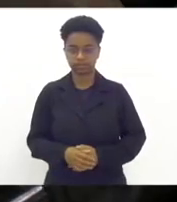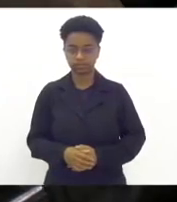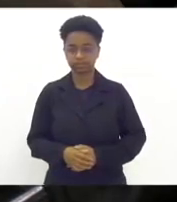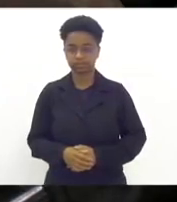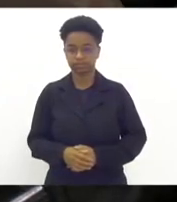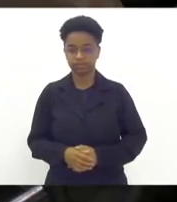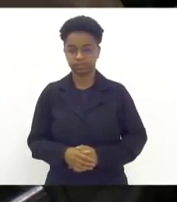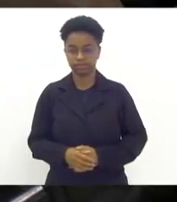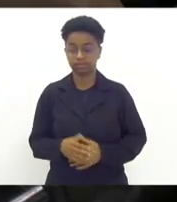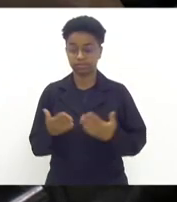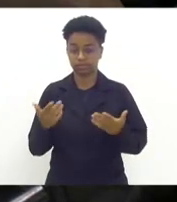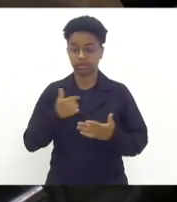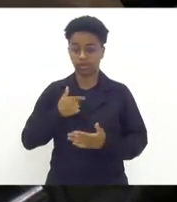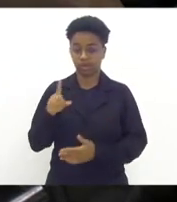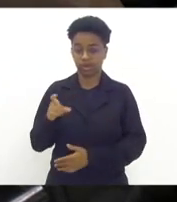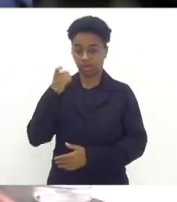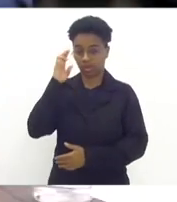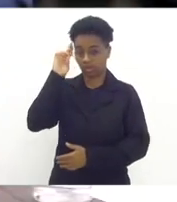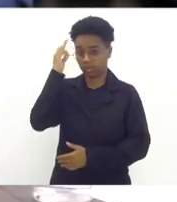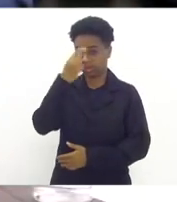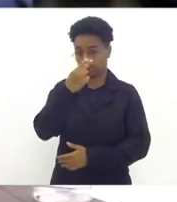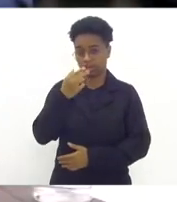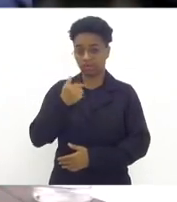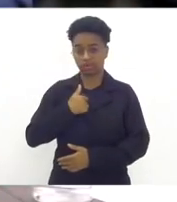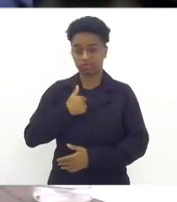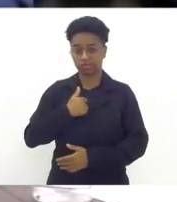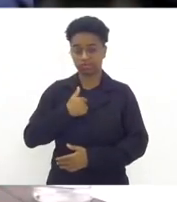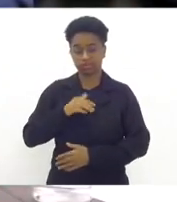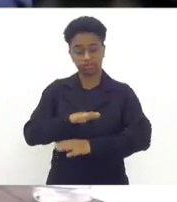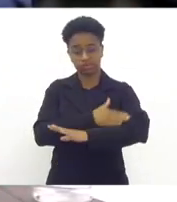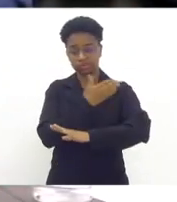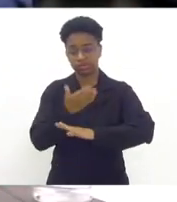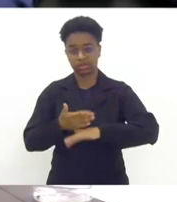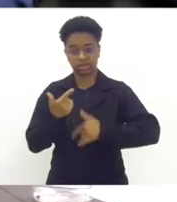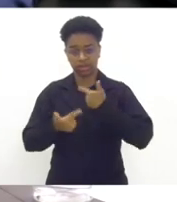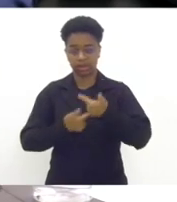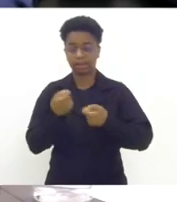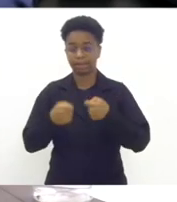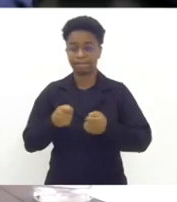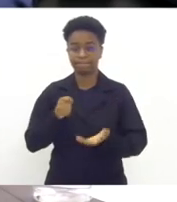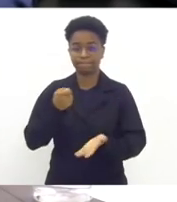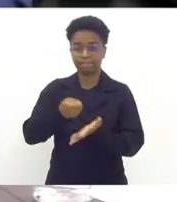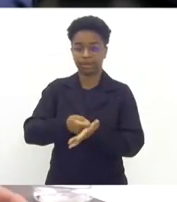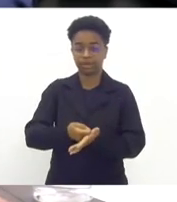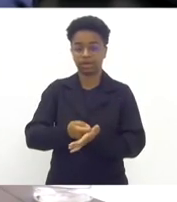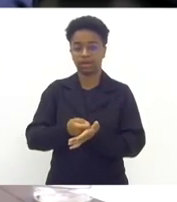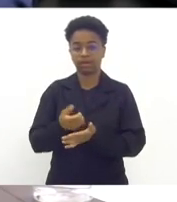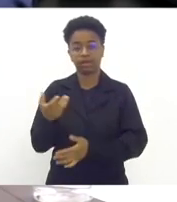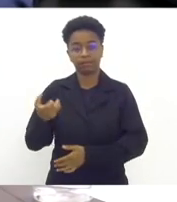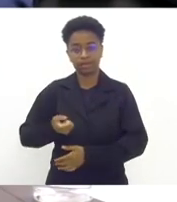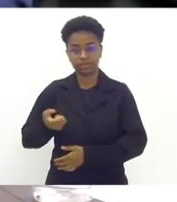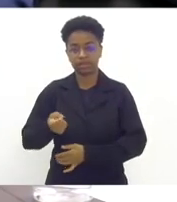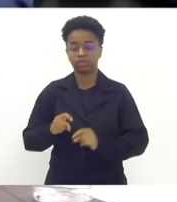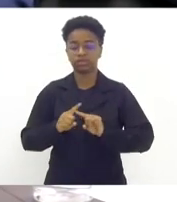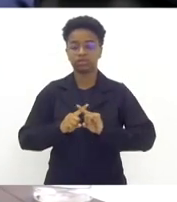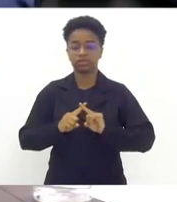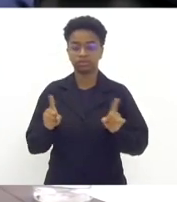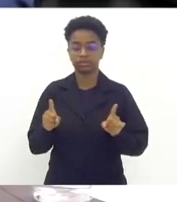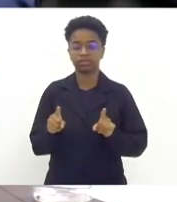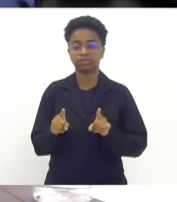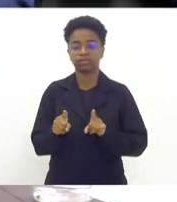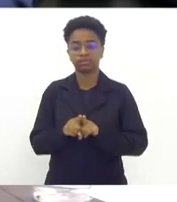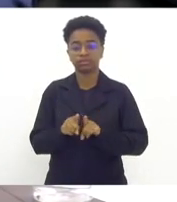Eu era Uber, então praticamente não tinha vida para eu conseguir pagar pensão e ter o mínimo de dignidade, eu tinha que trabalhar muito. Então eu vi